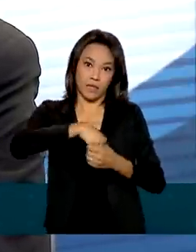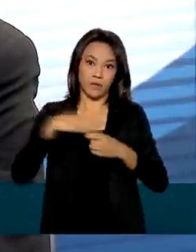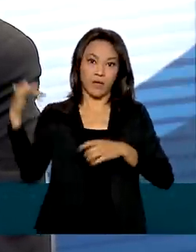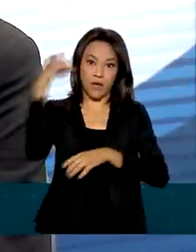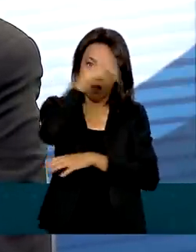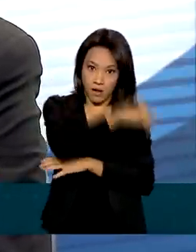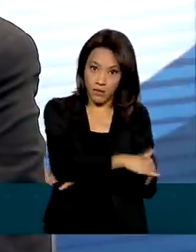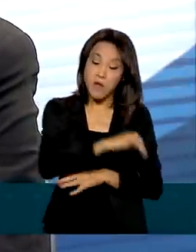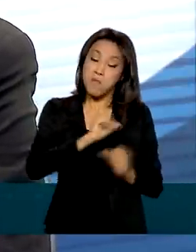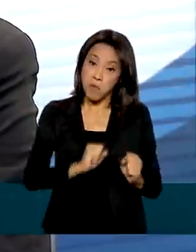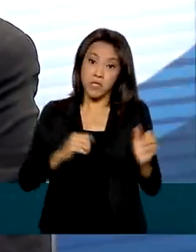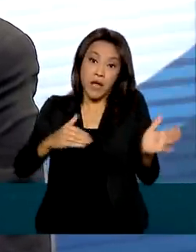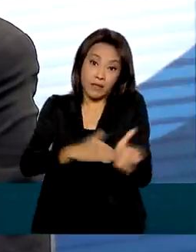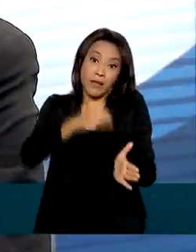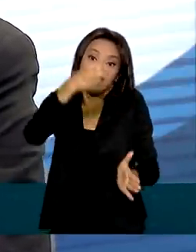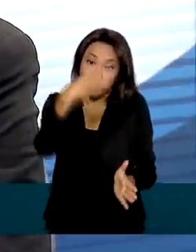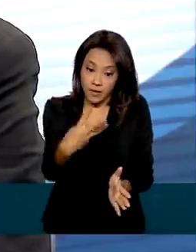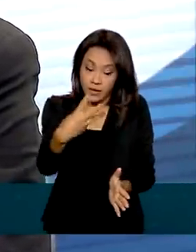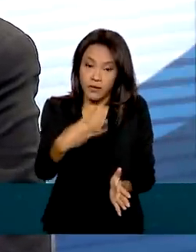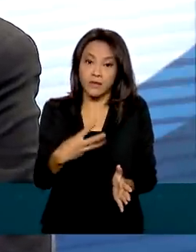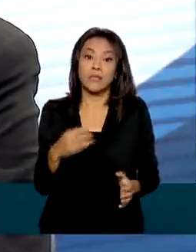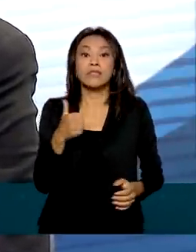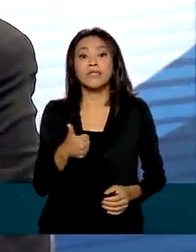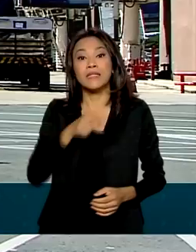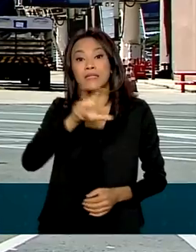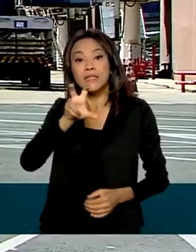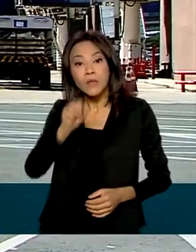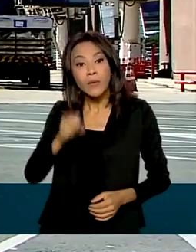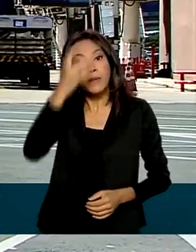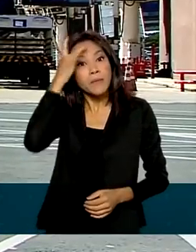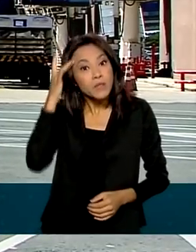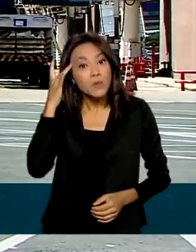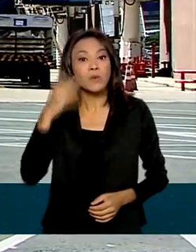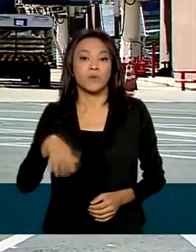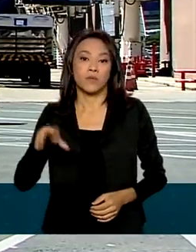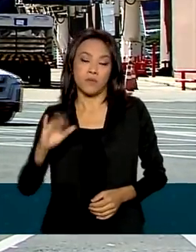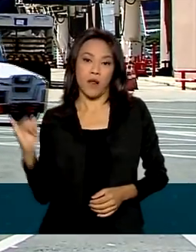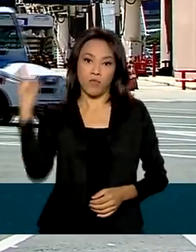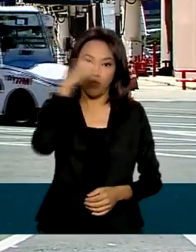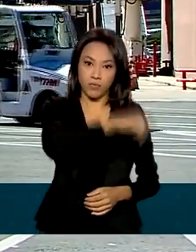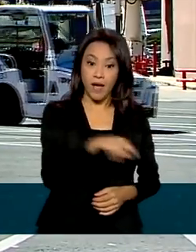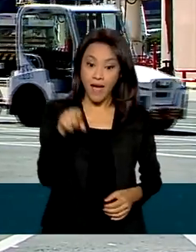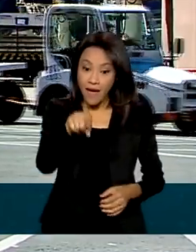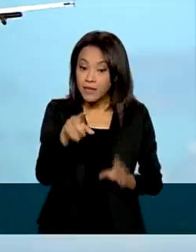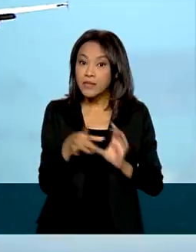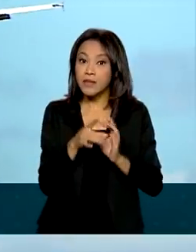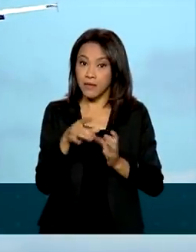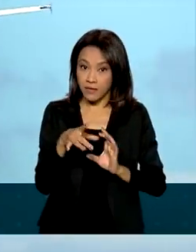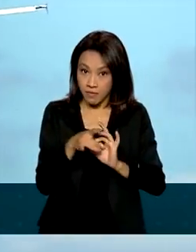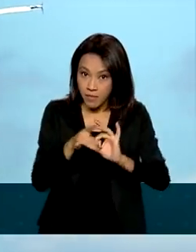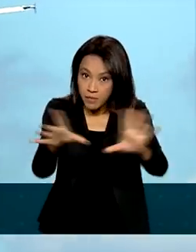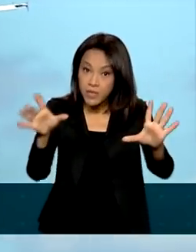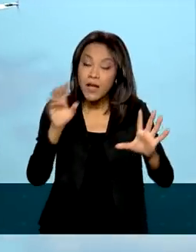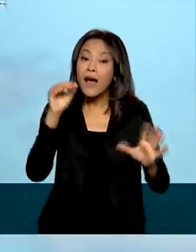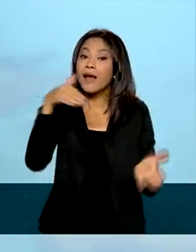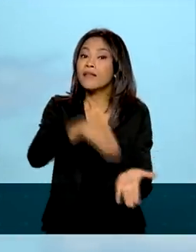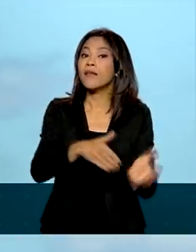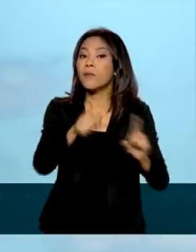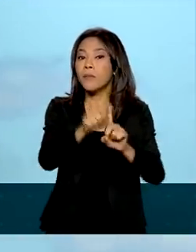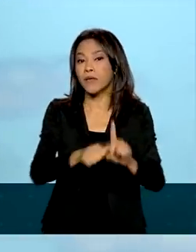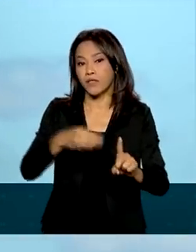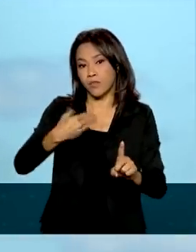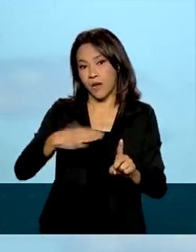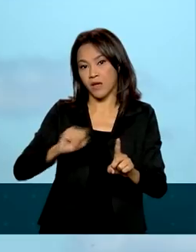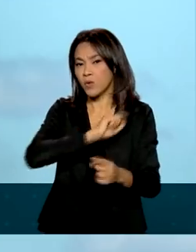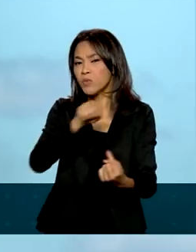até três Comissários e limitadas a 150 passageiros autorização vai até o mês de março a medida é para tentar diminuir